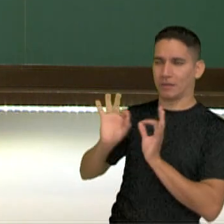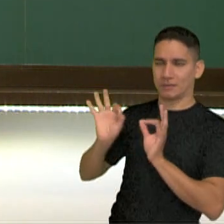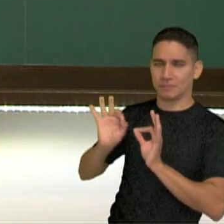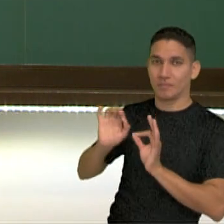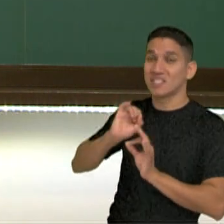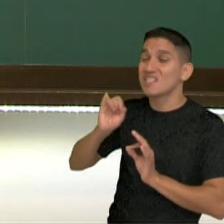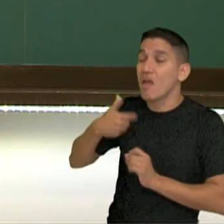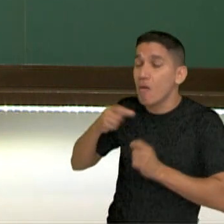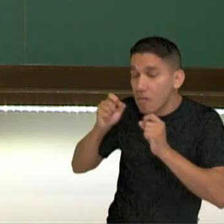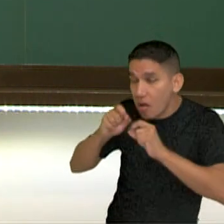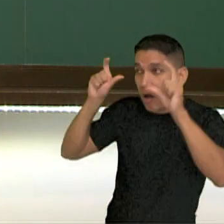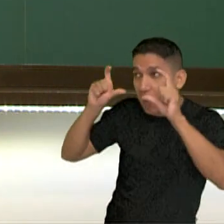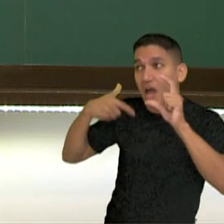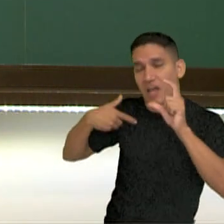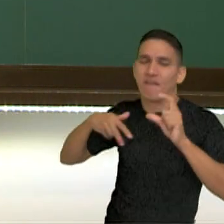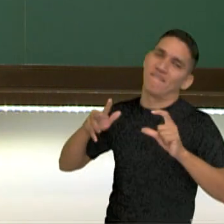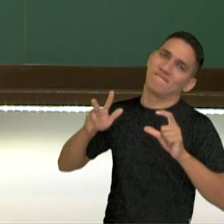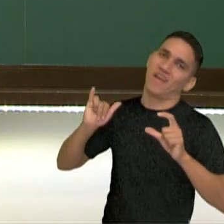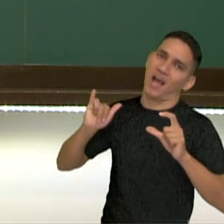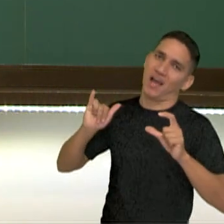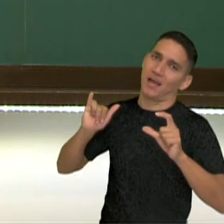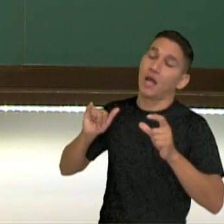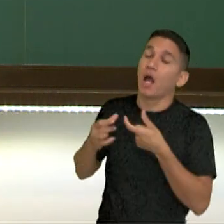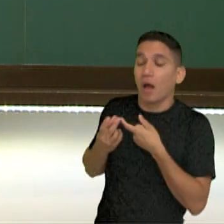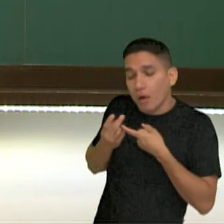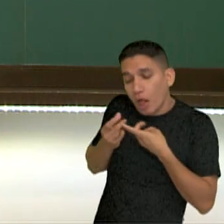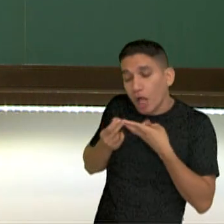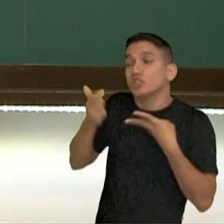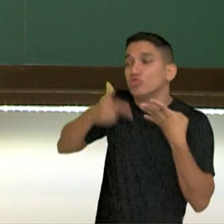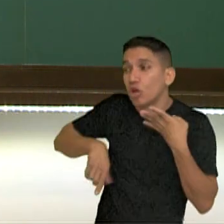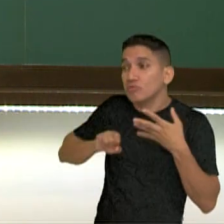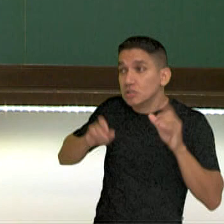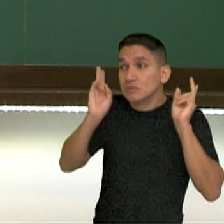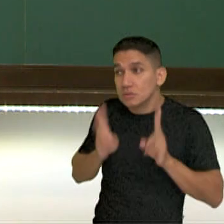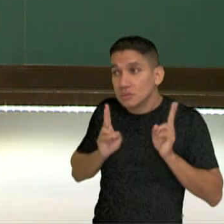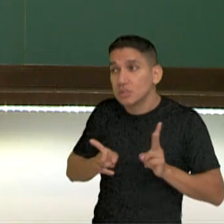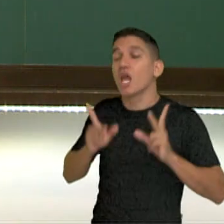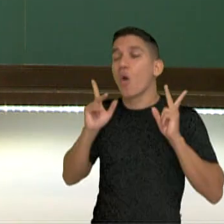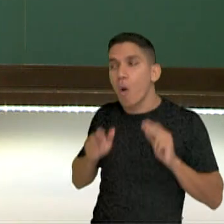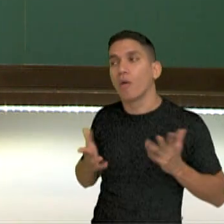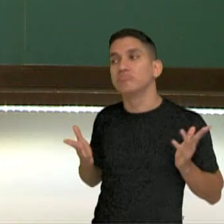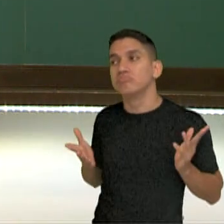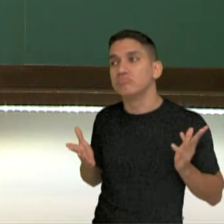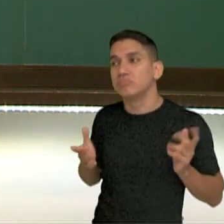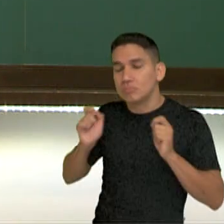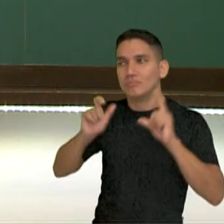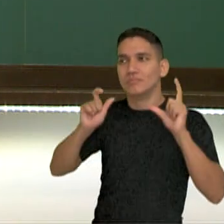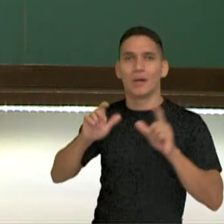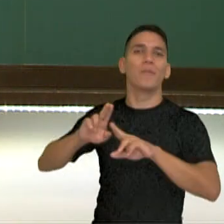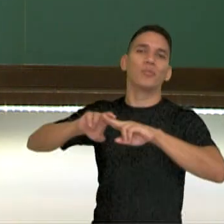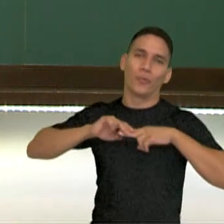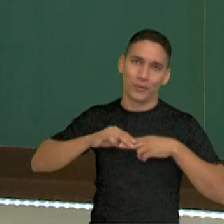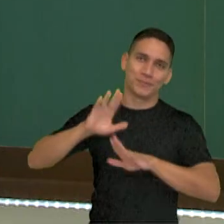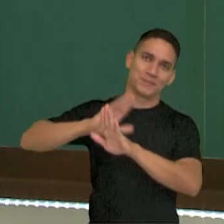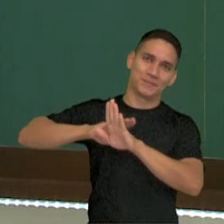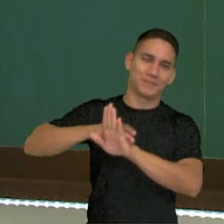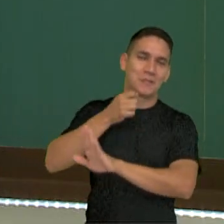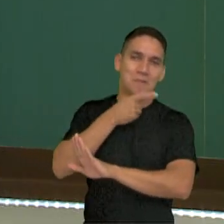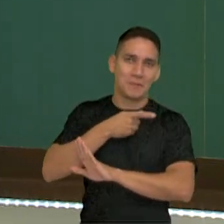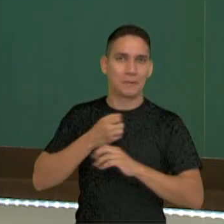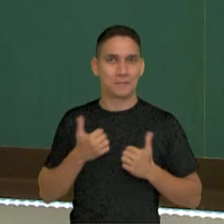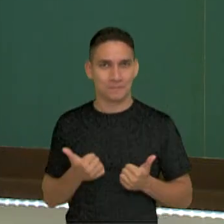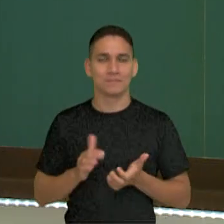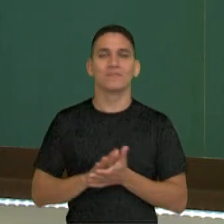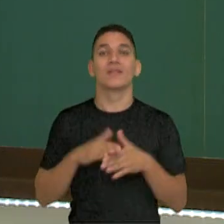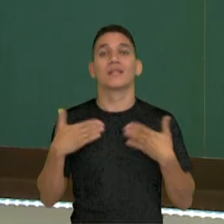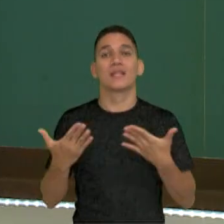ele acordasse, né, ele iria contar, ver se o dinheiro estaria certinho ali. Então foi isso que retratou ali o humor. Então, né,